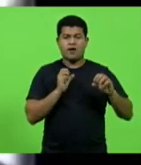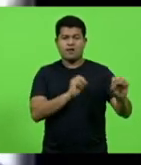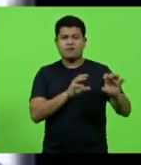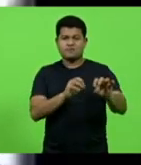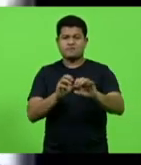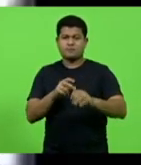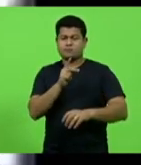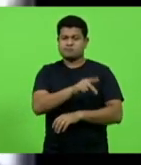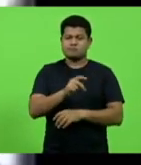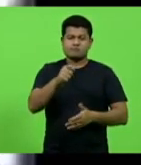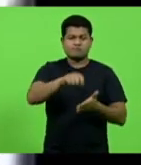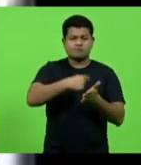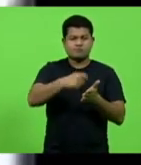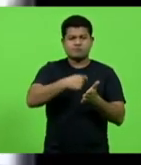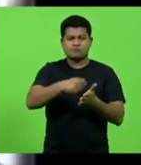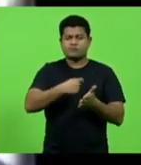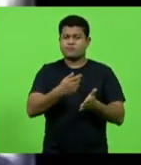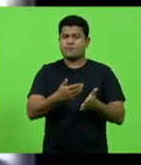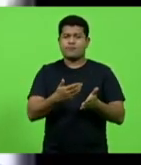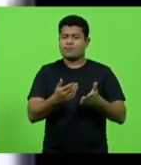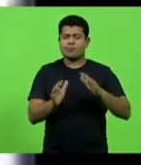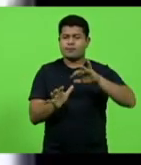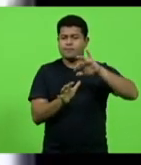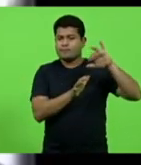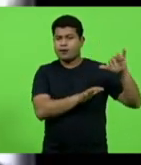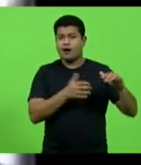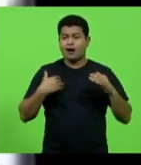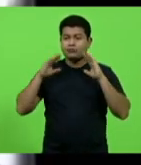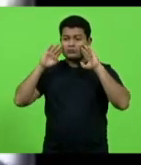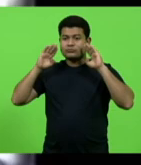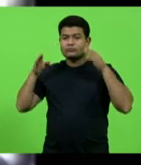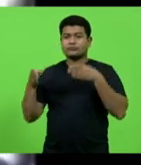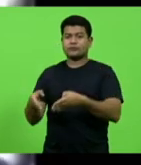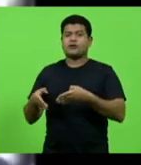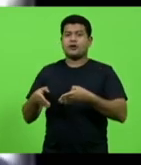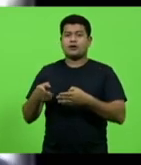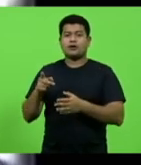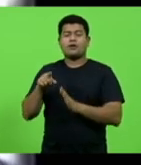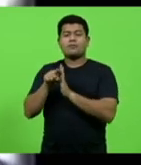corrigir provas, etc., e pude me dedicar a uma pesquisa